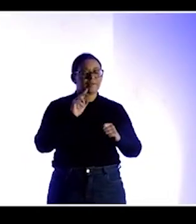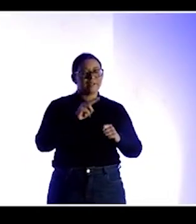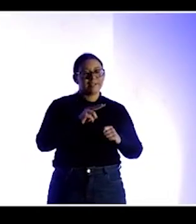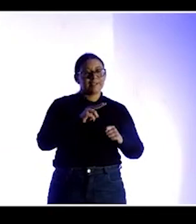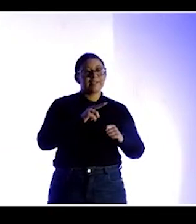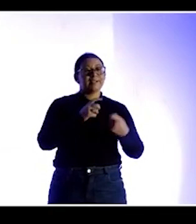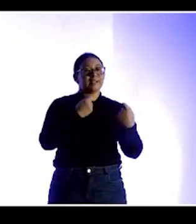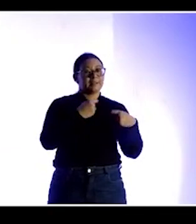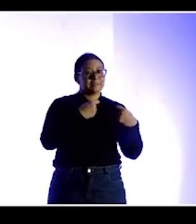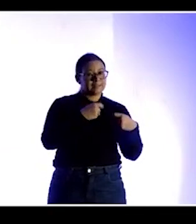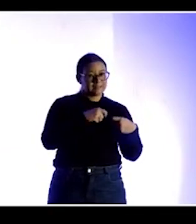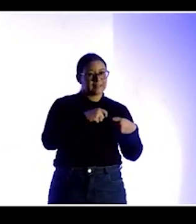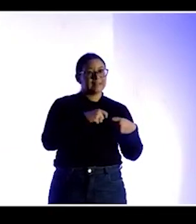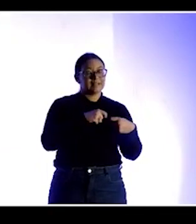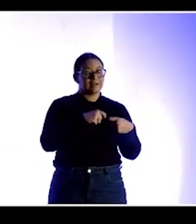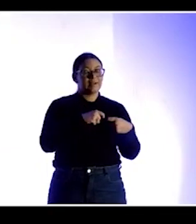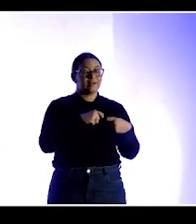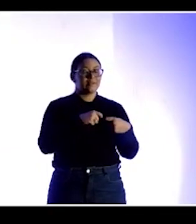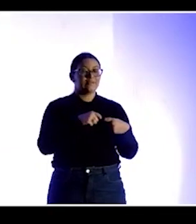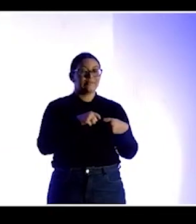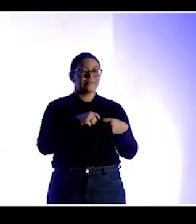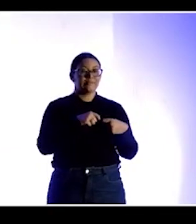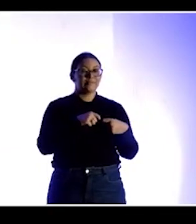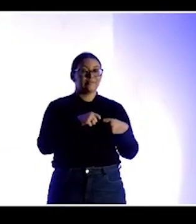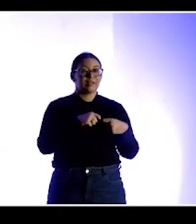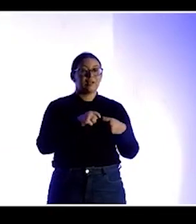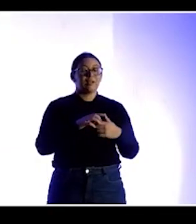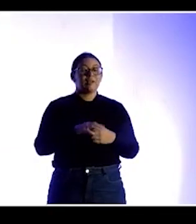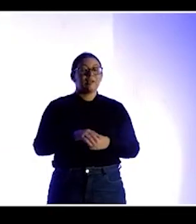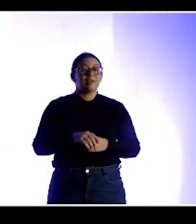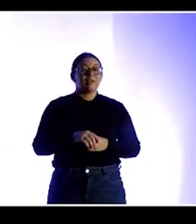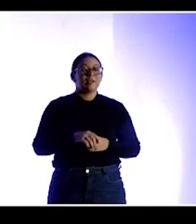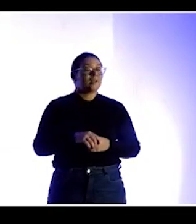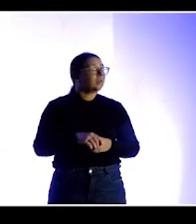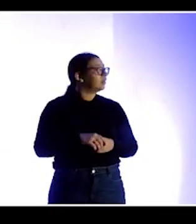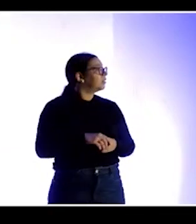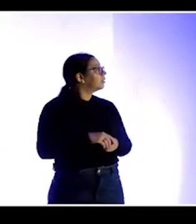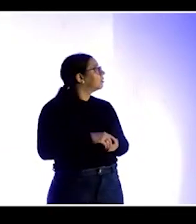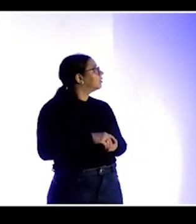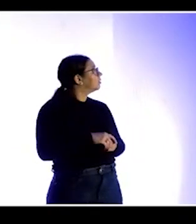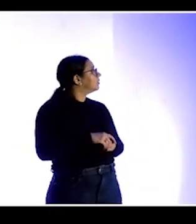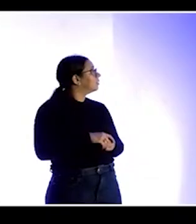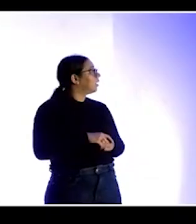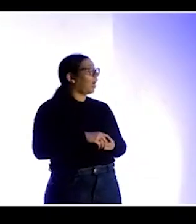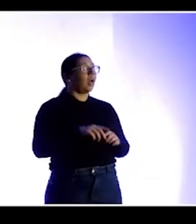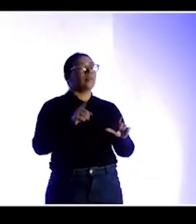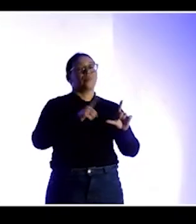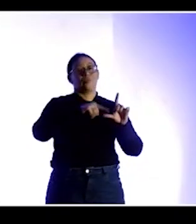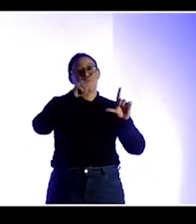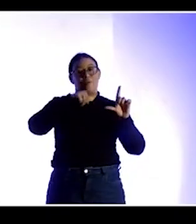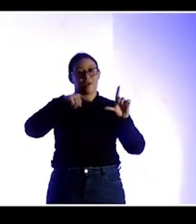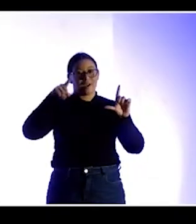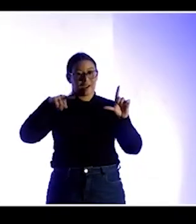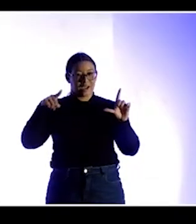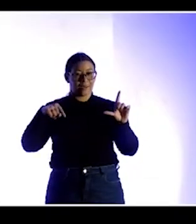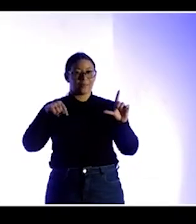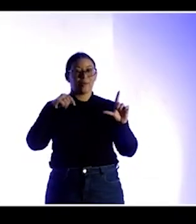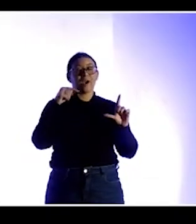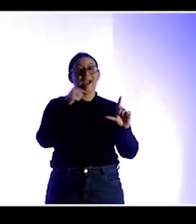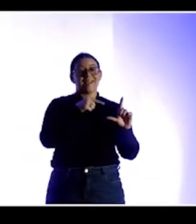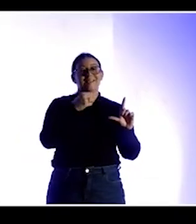amortizado com um maior uso. Então, eu preciso caminhar aqui para a direita, tá? Nesse gráfico. Essas cores